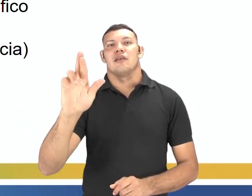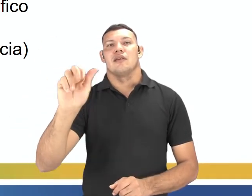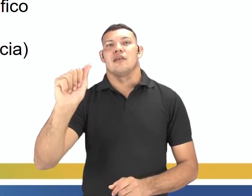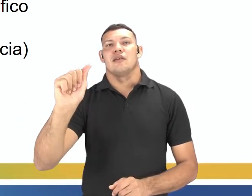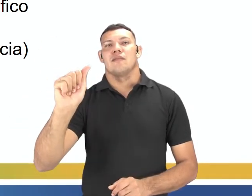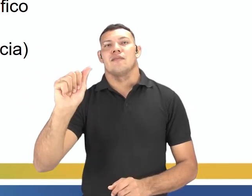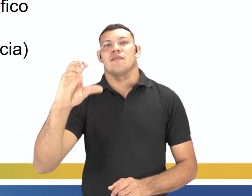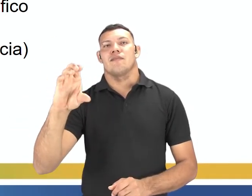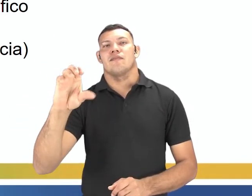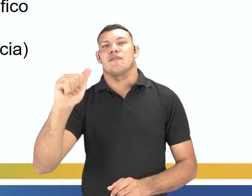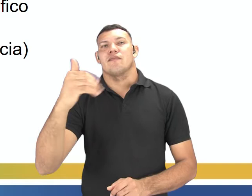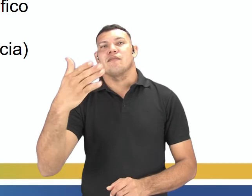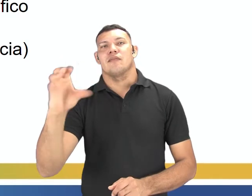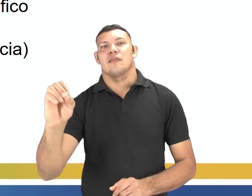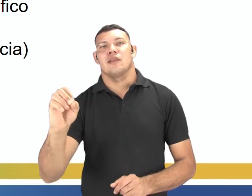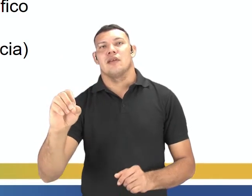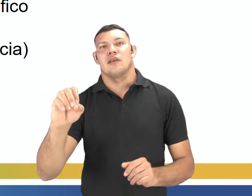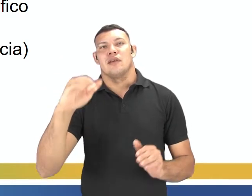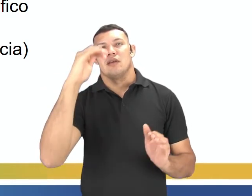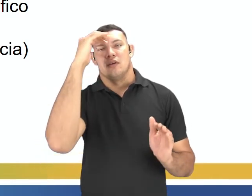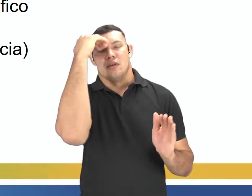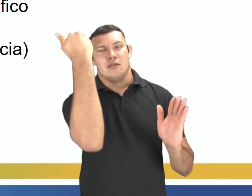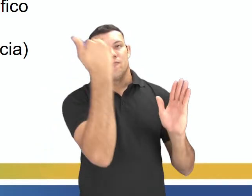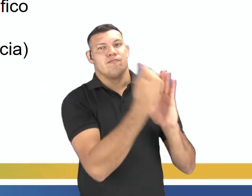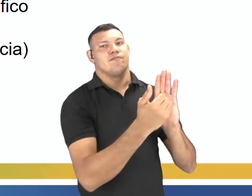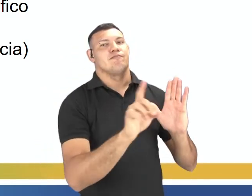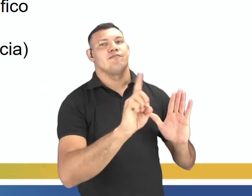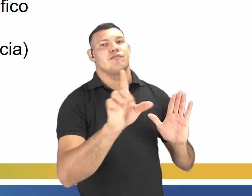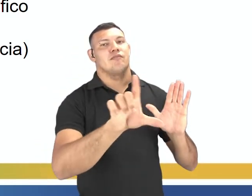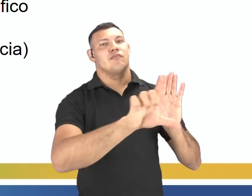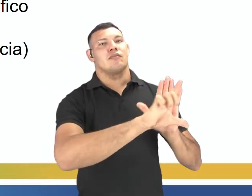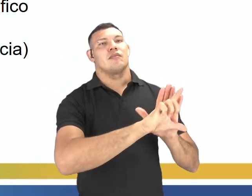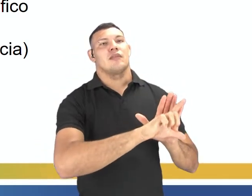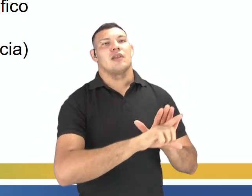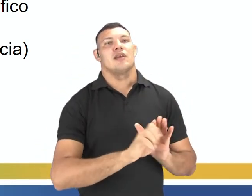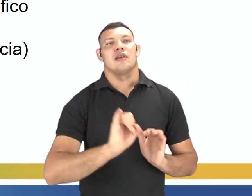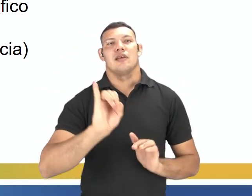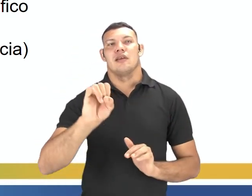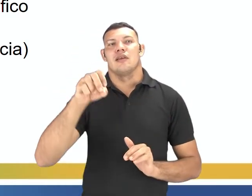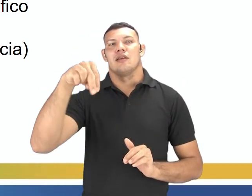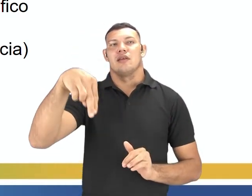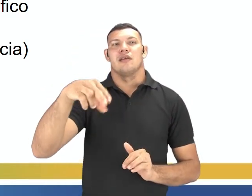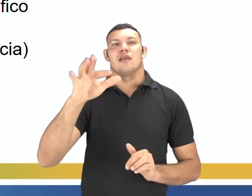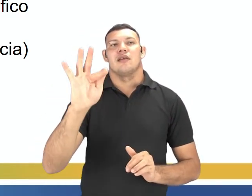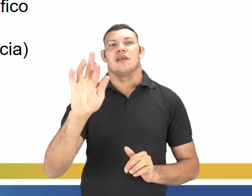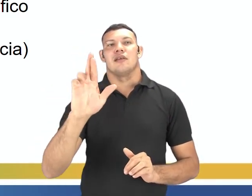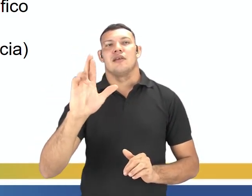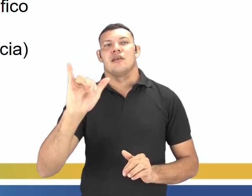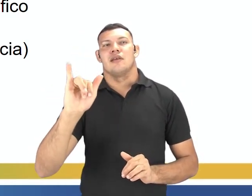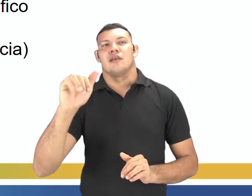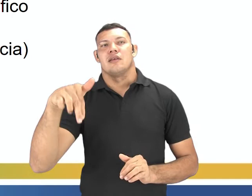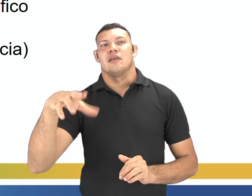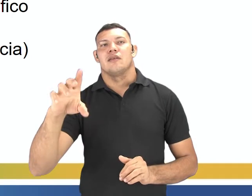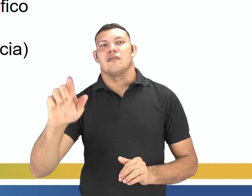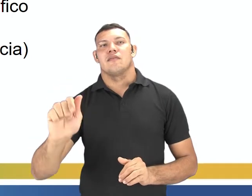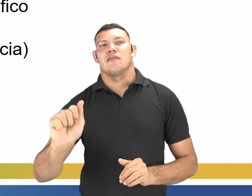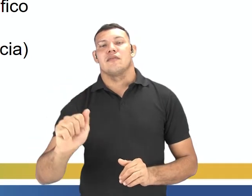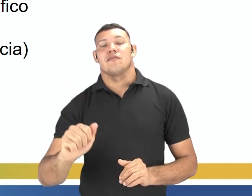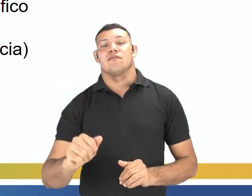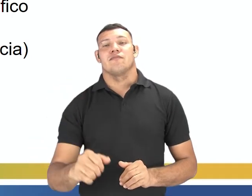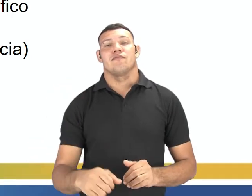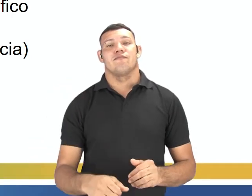lei. Infringir é transgredir, infligir é aplicar. Ratificar